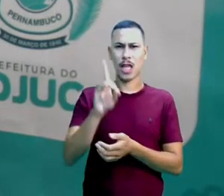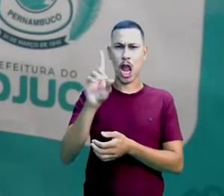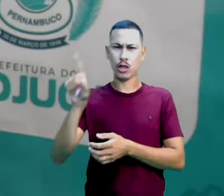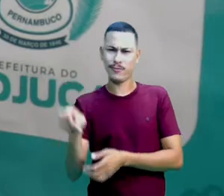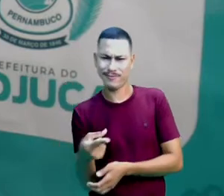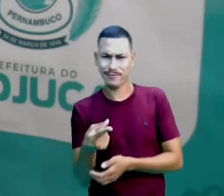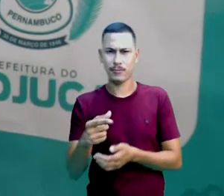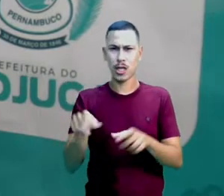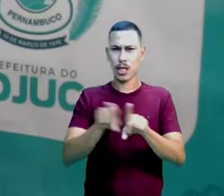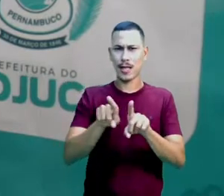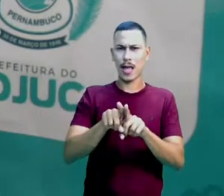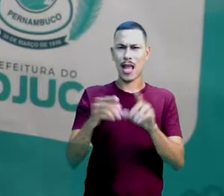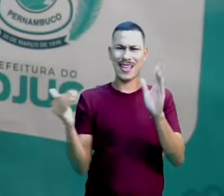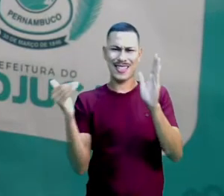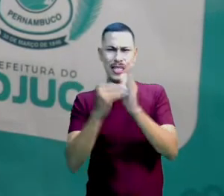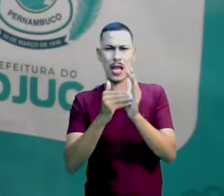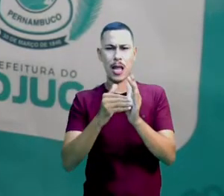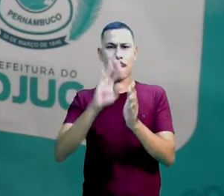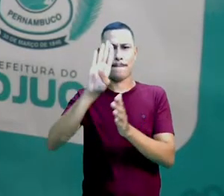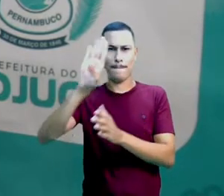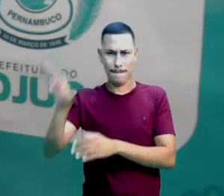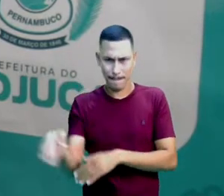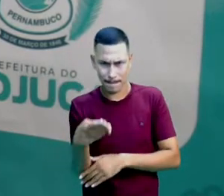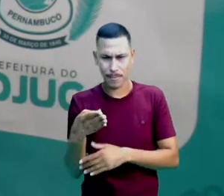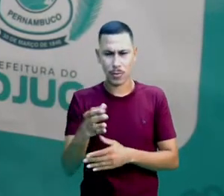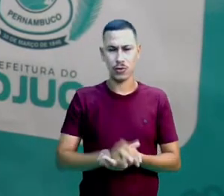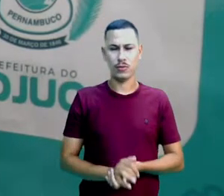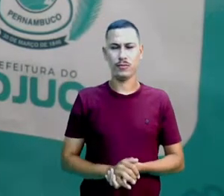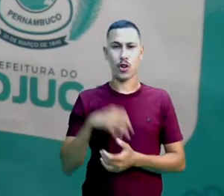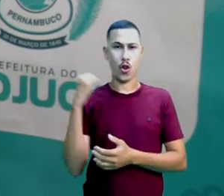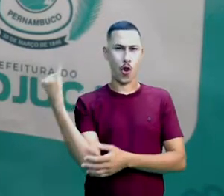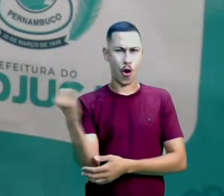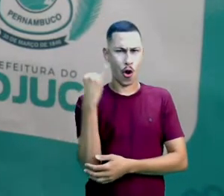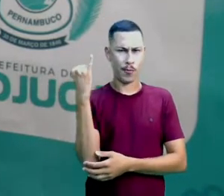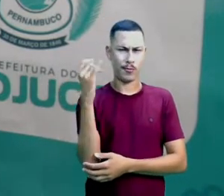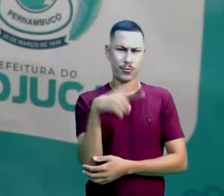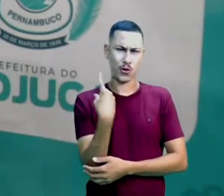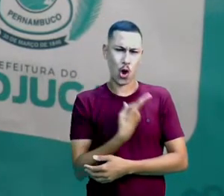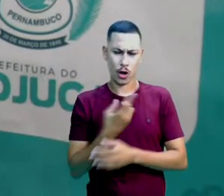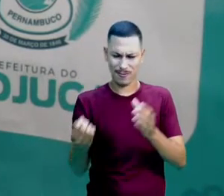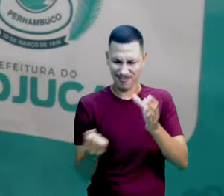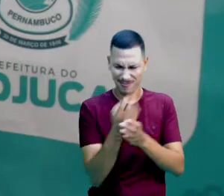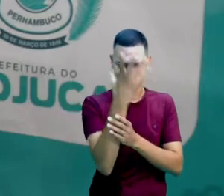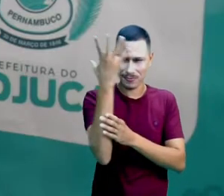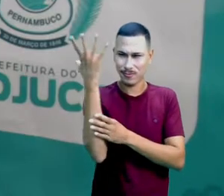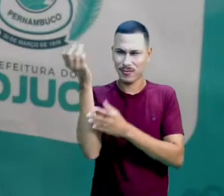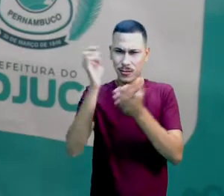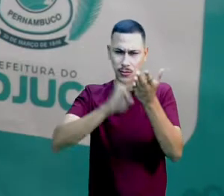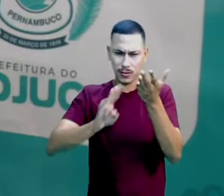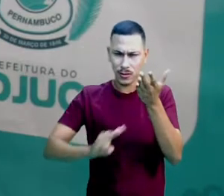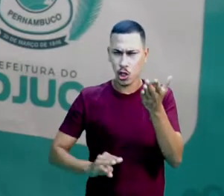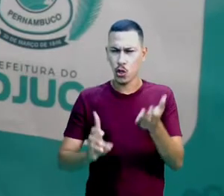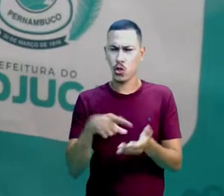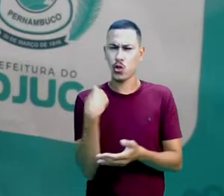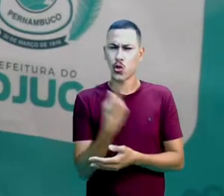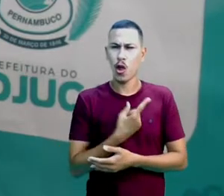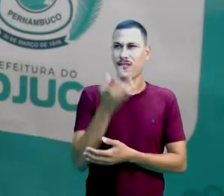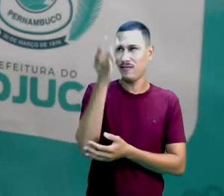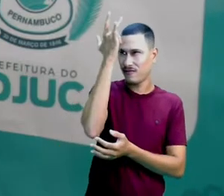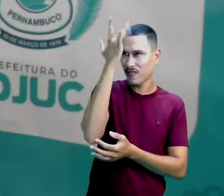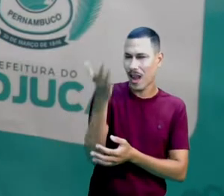até bilhões. É importante que a gente esteja criando estratégias para que